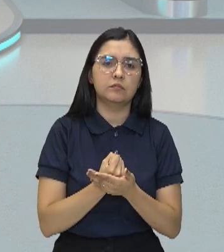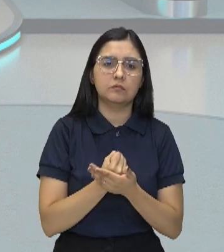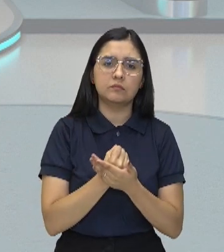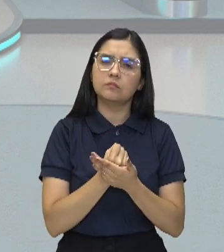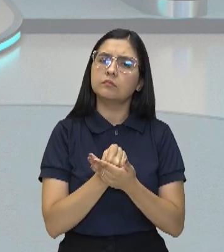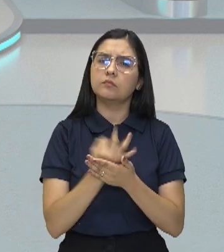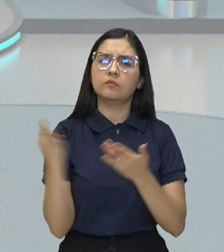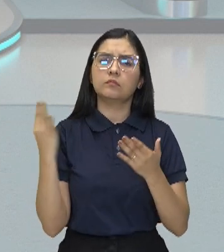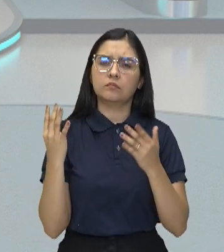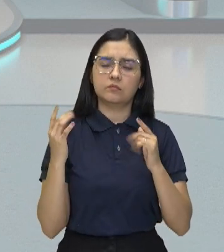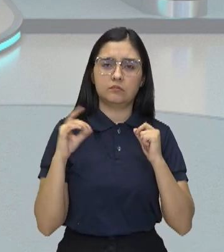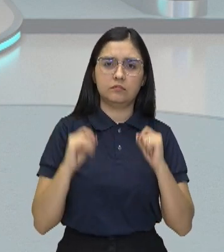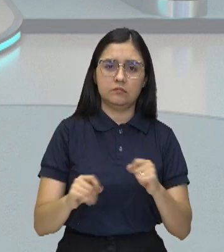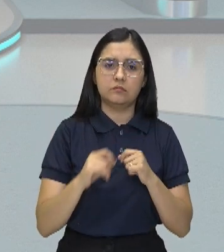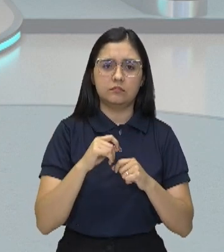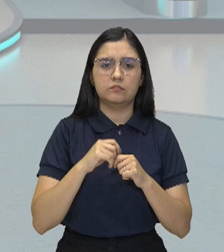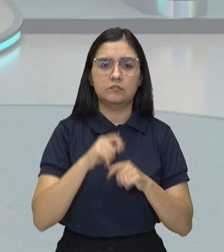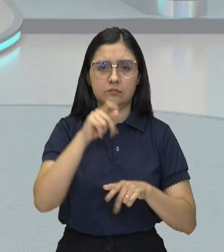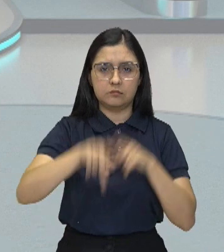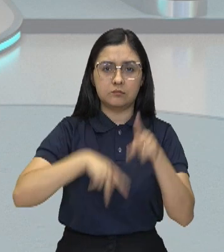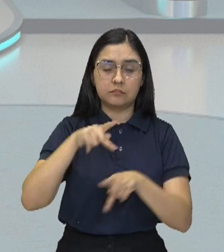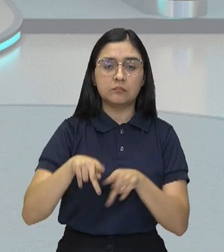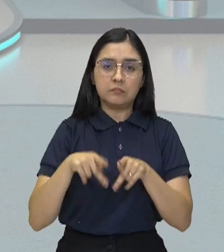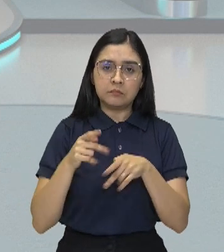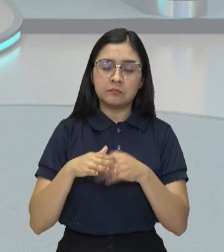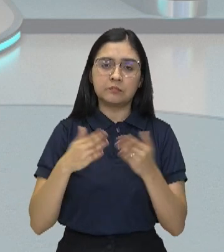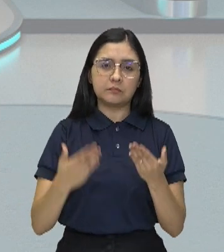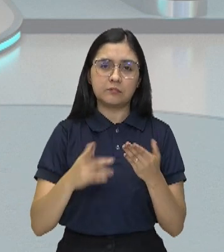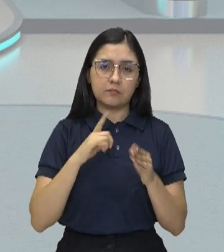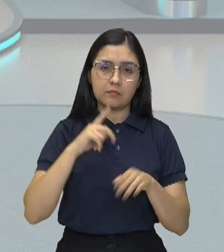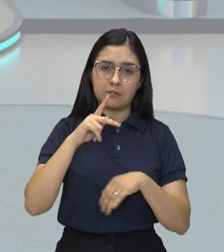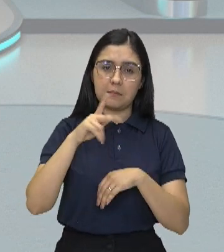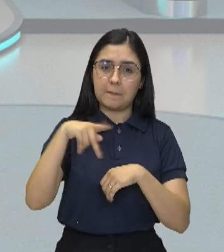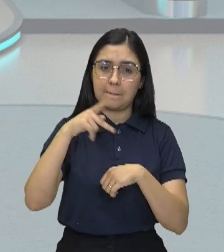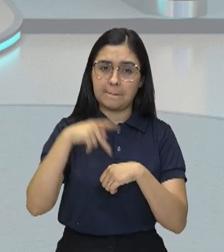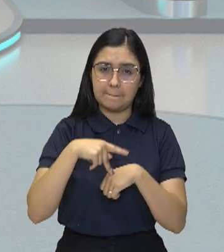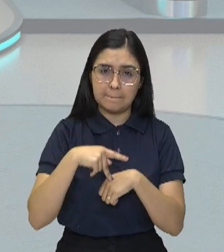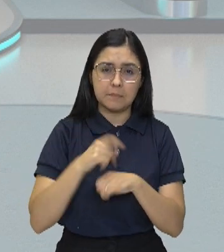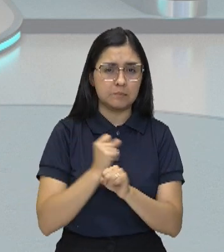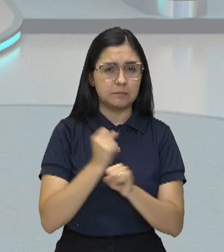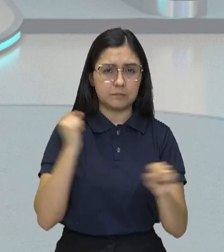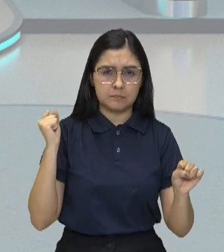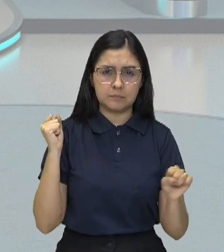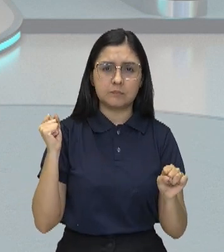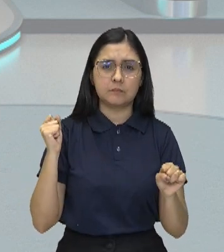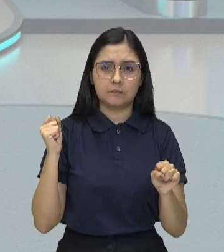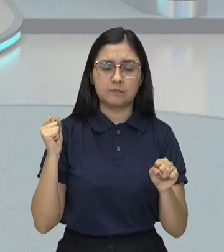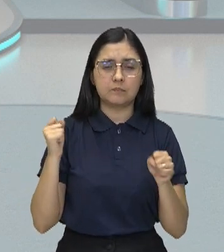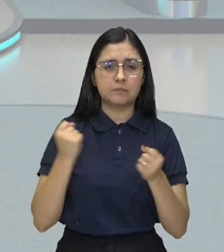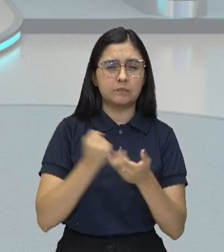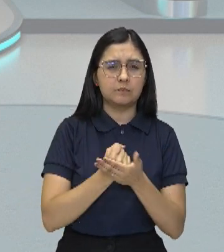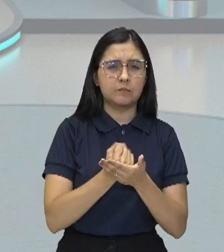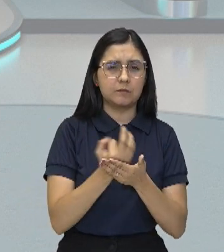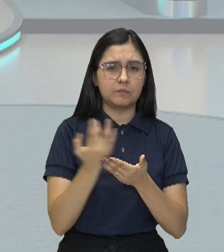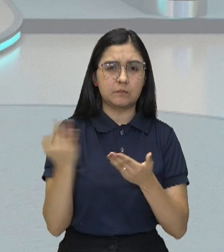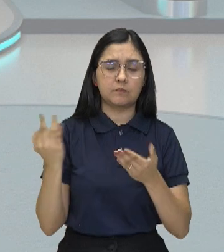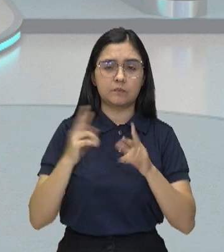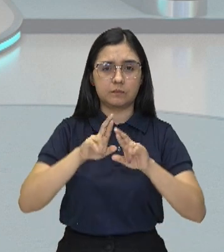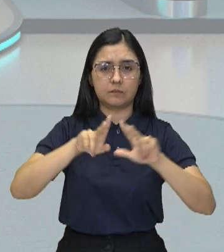que passaram ali. E é um país muito grande, muito diversificado,